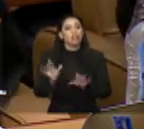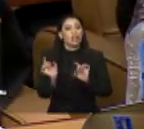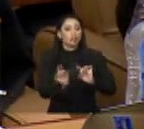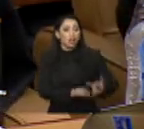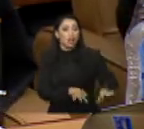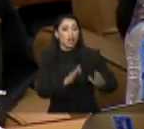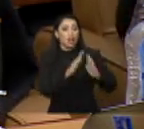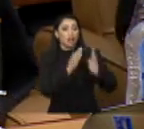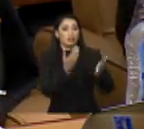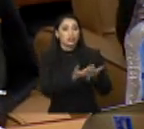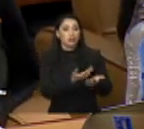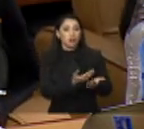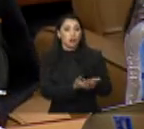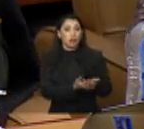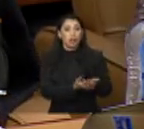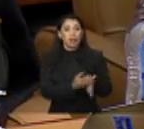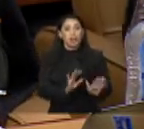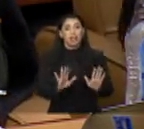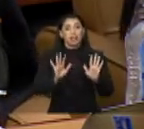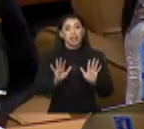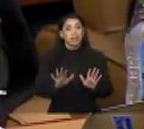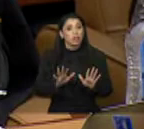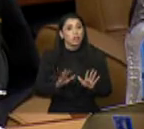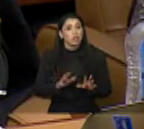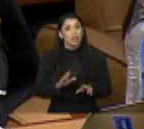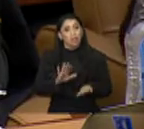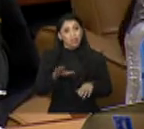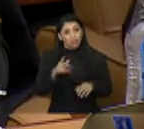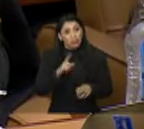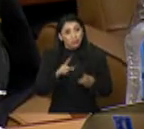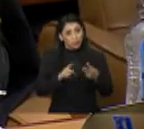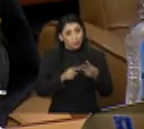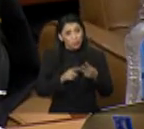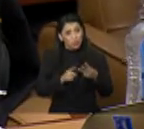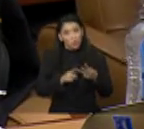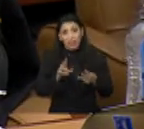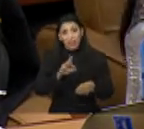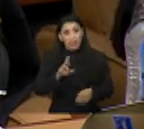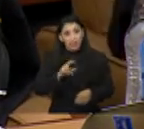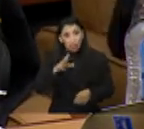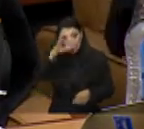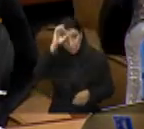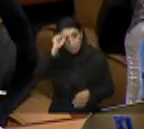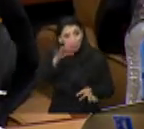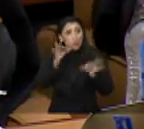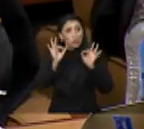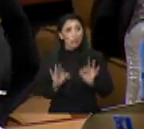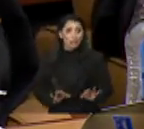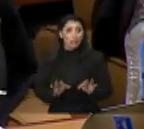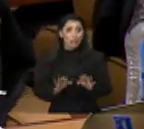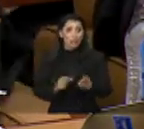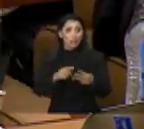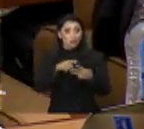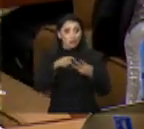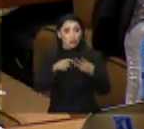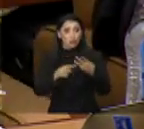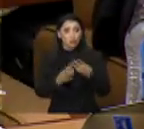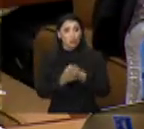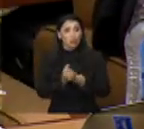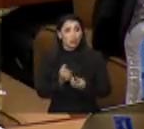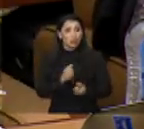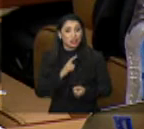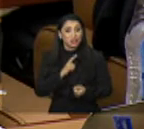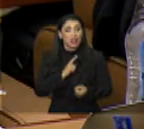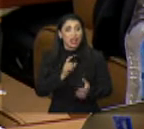o médico e não aprendeu o mínimo que deveria ter aprendido a esses problemas ainda se soma abaixa